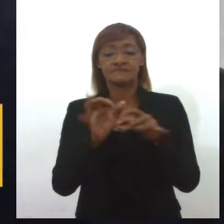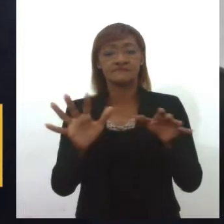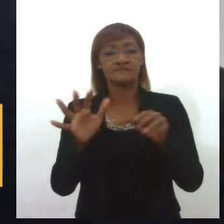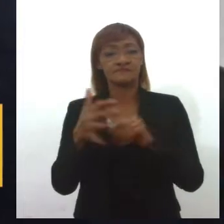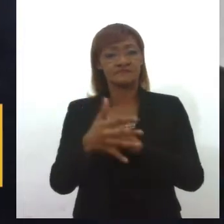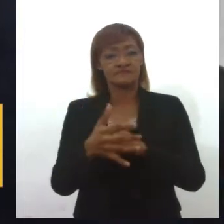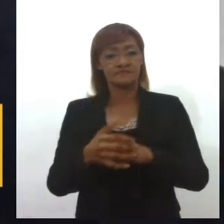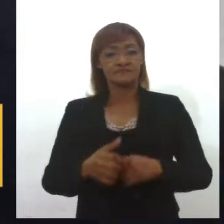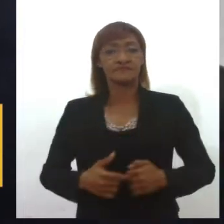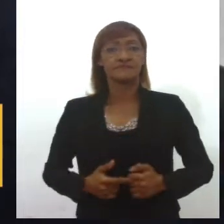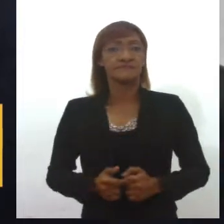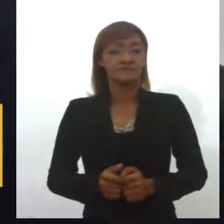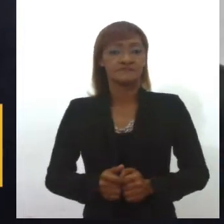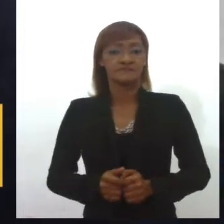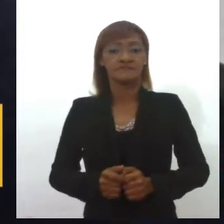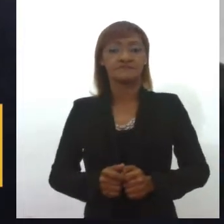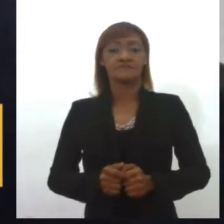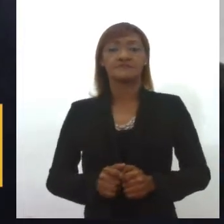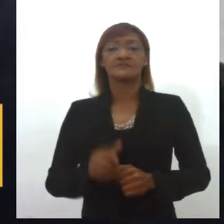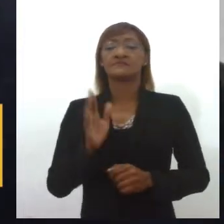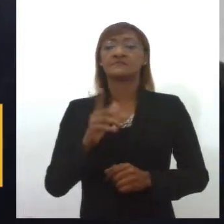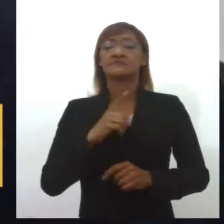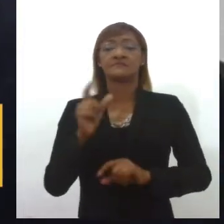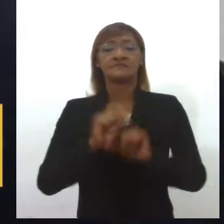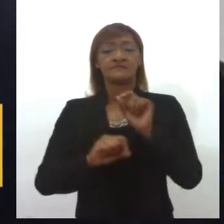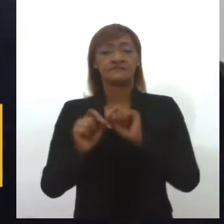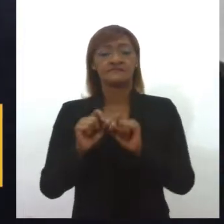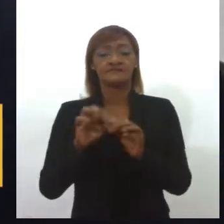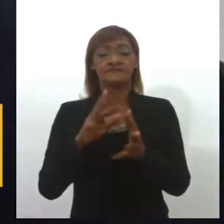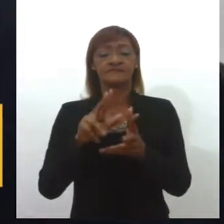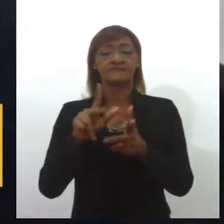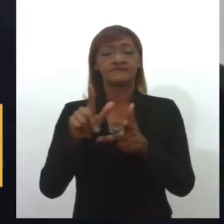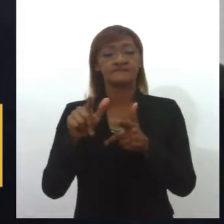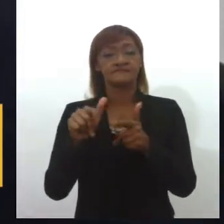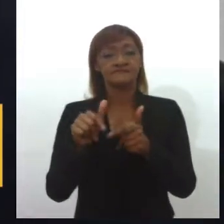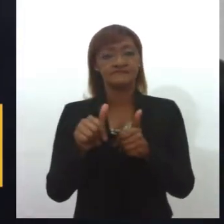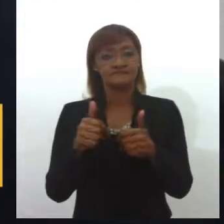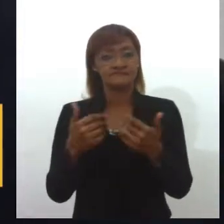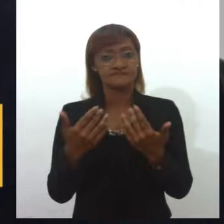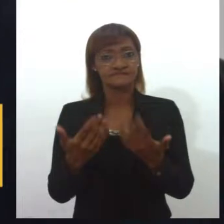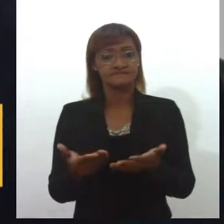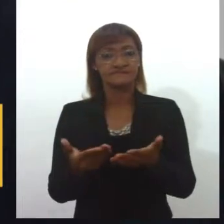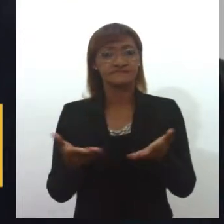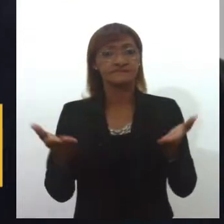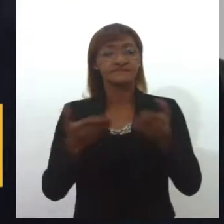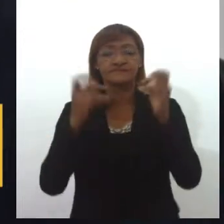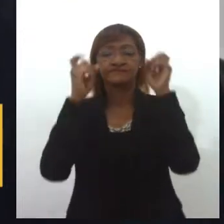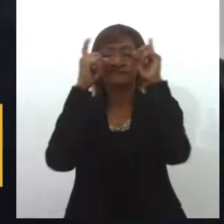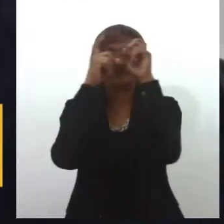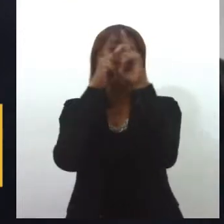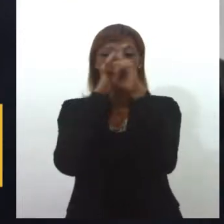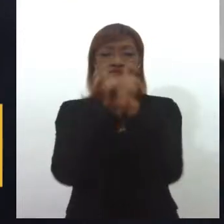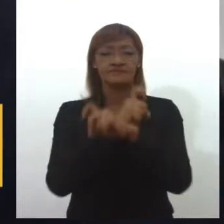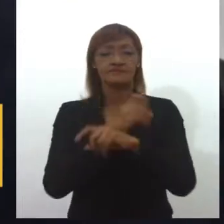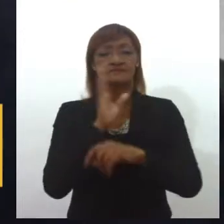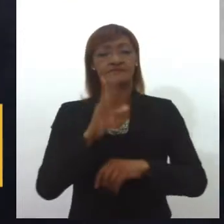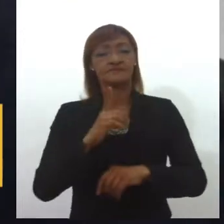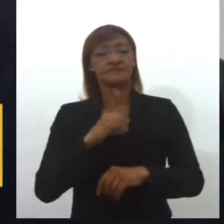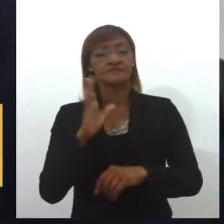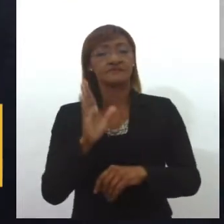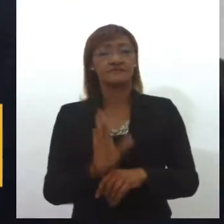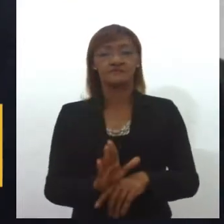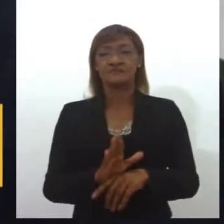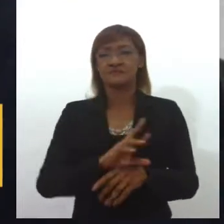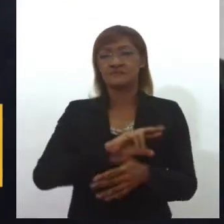pandemia desestruturou a economia mundial. A gente teve muita dificuldade de ter acesso a matérias-primas,